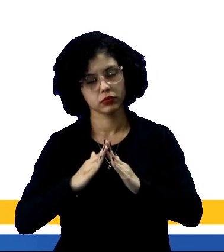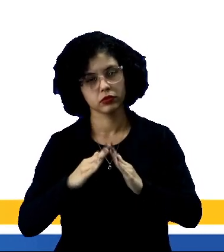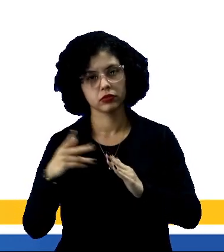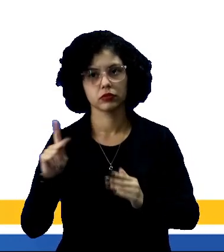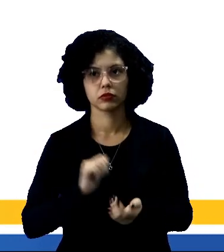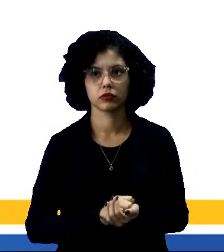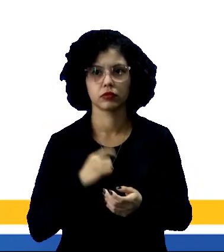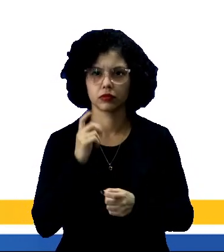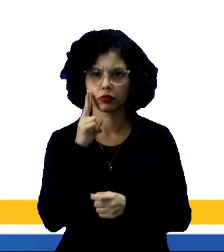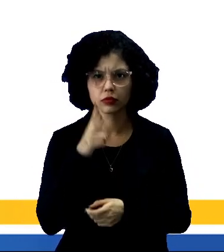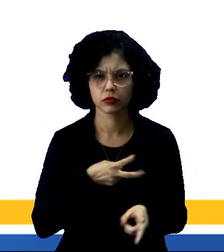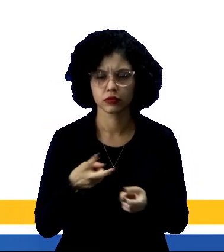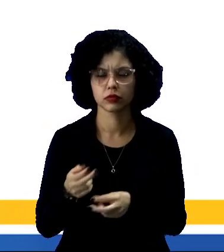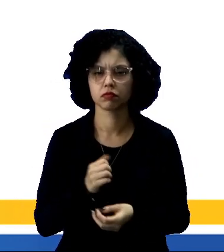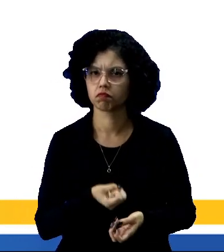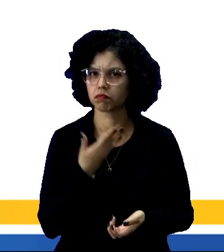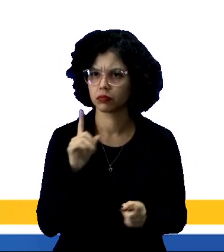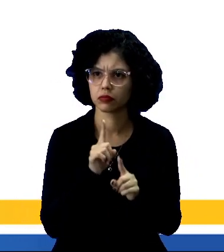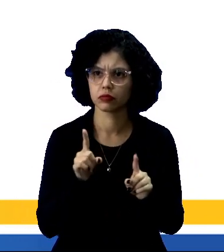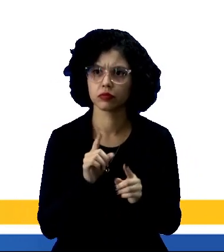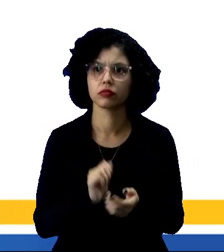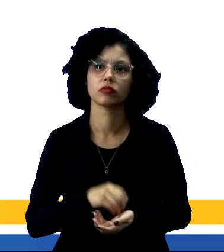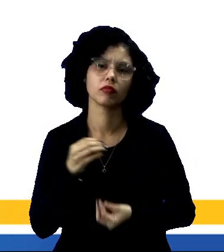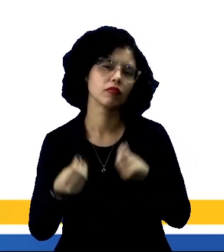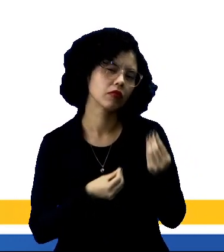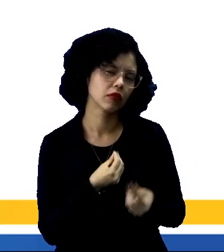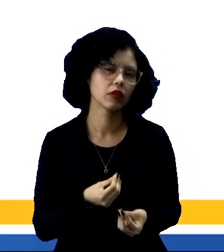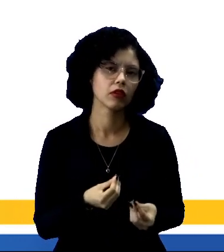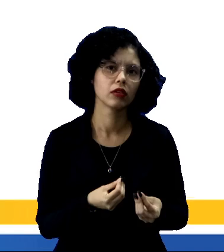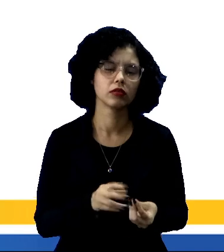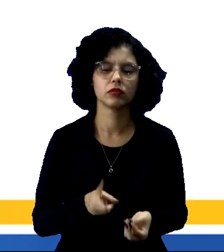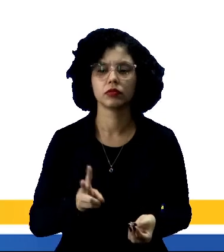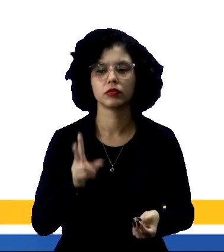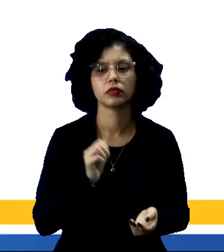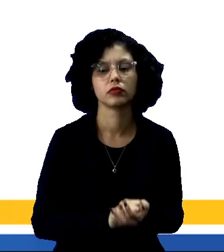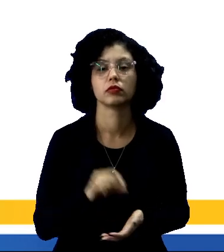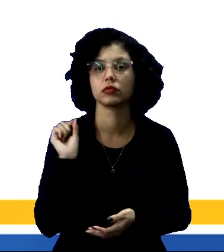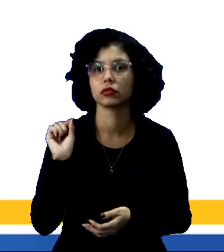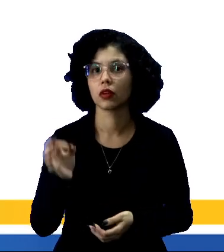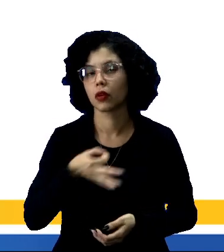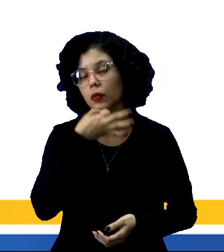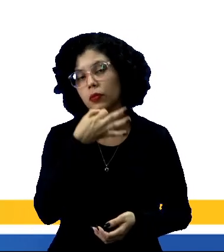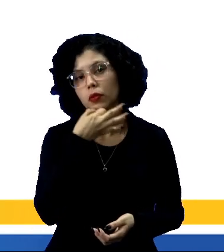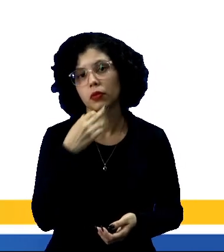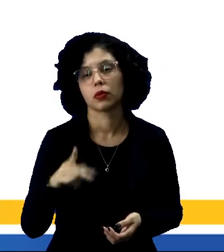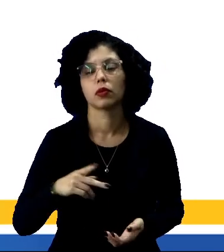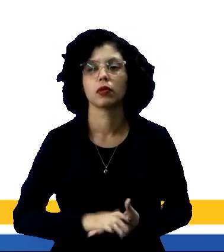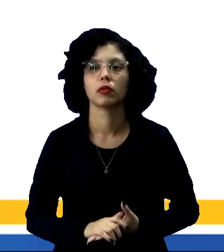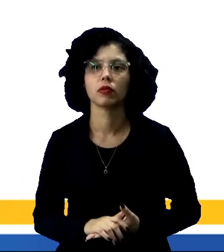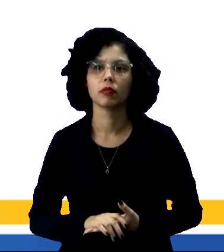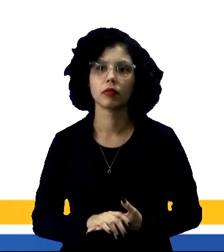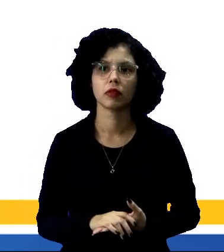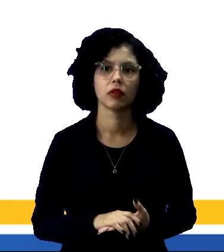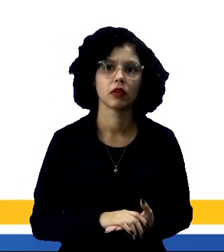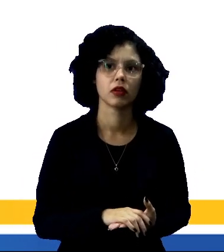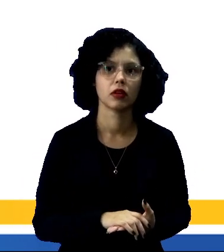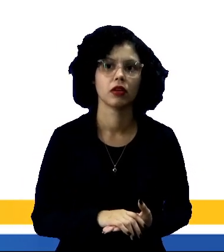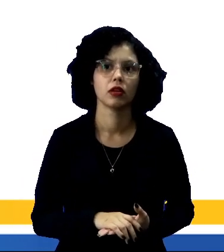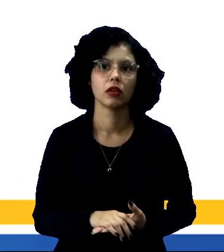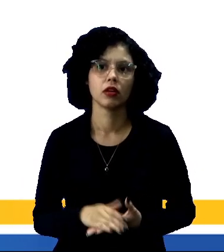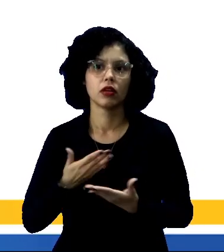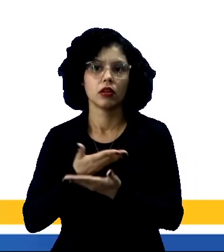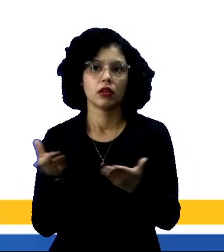que o computador não funcionava. E como ele sustenta a sua reclamação? Por meio de que argumentos? Ele diz o quê?